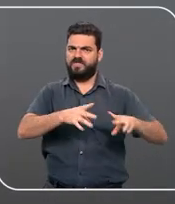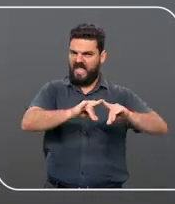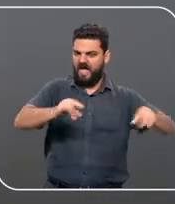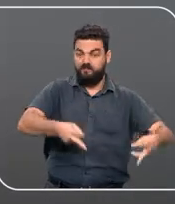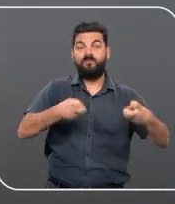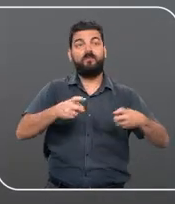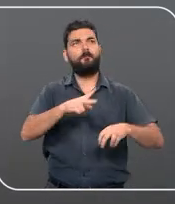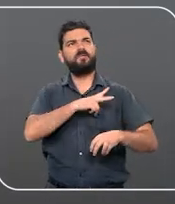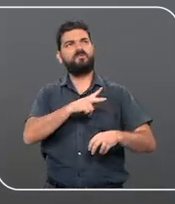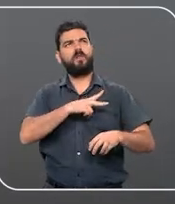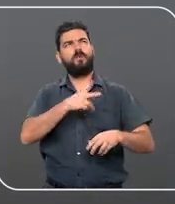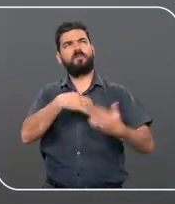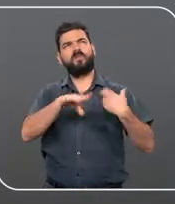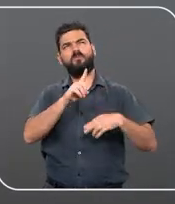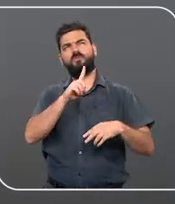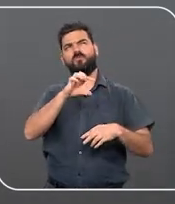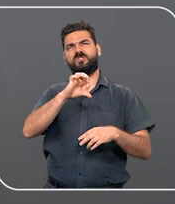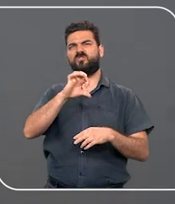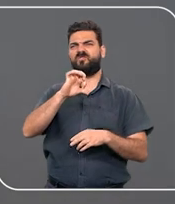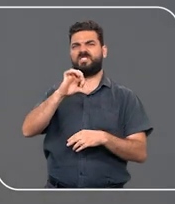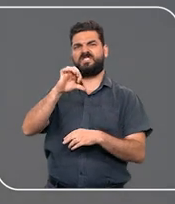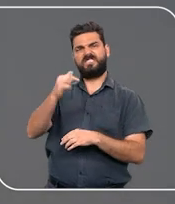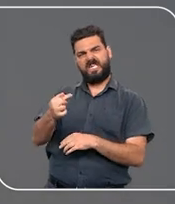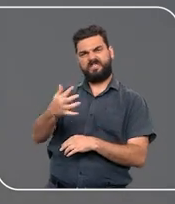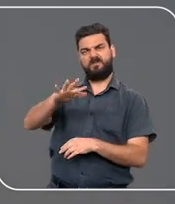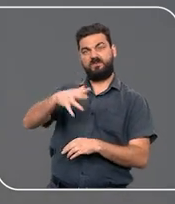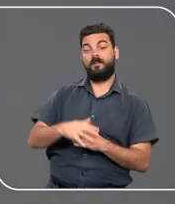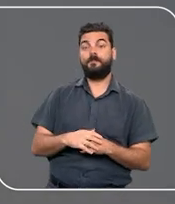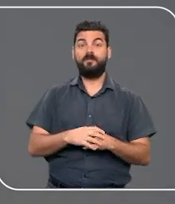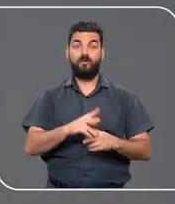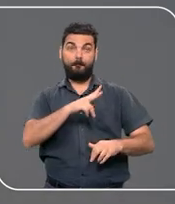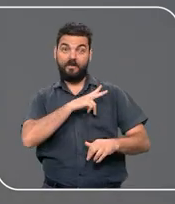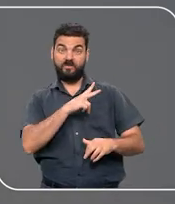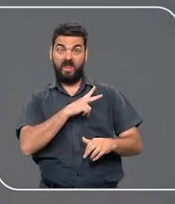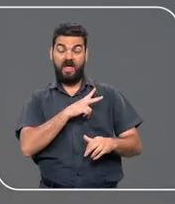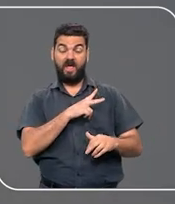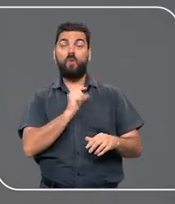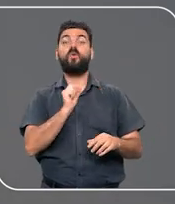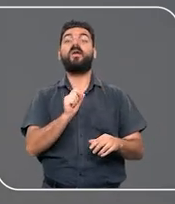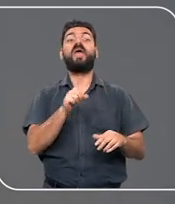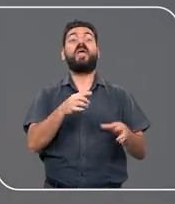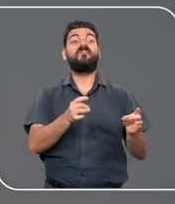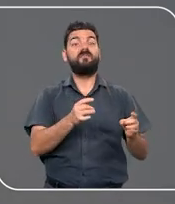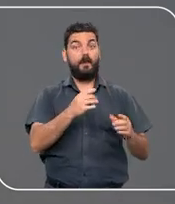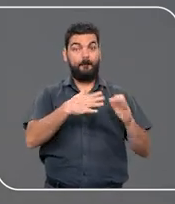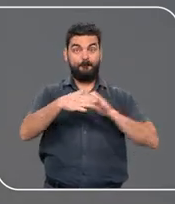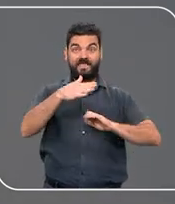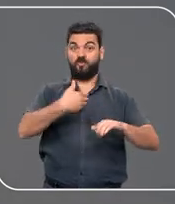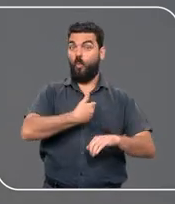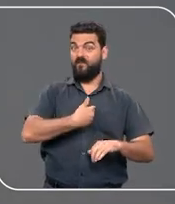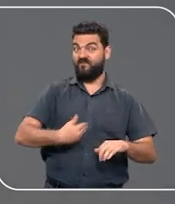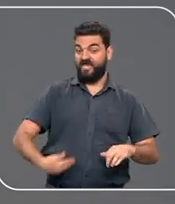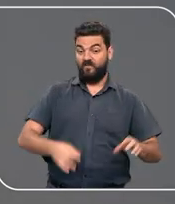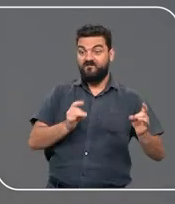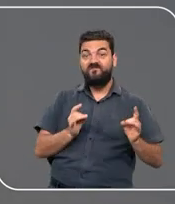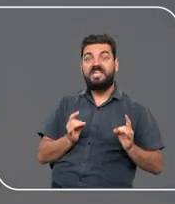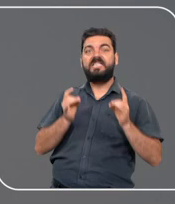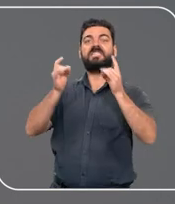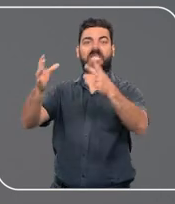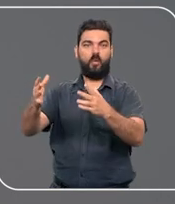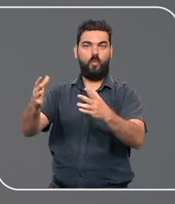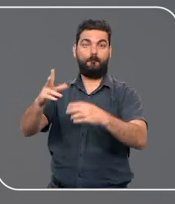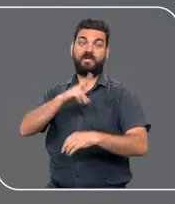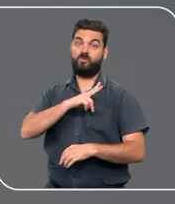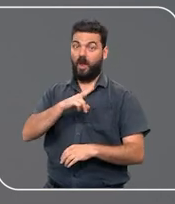mineração foi privatizada em 1997 a privatização é o processo de venda de uma empresa ou